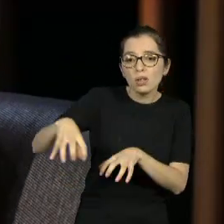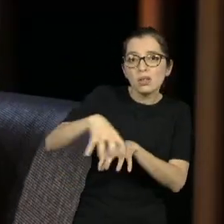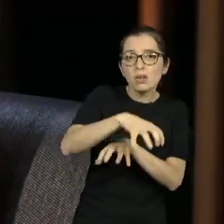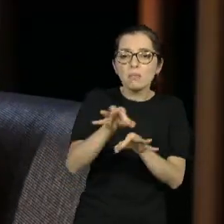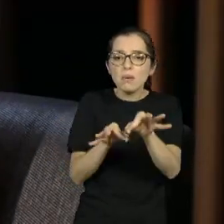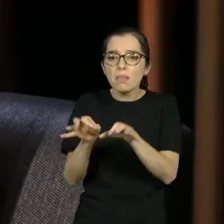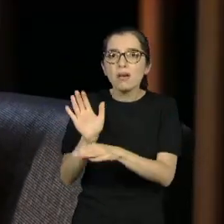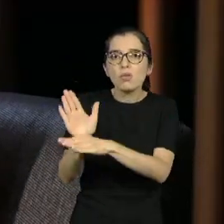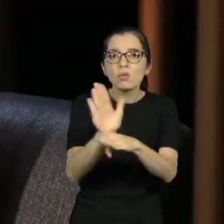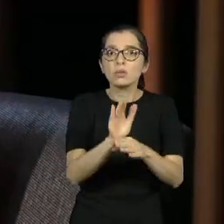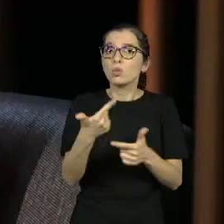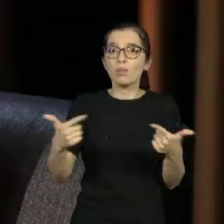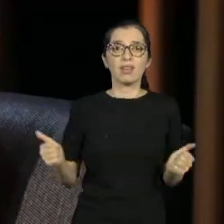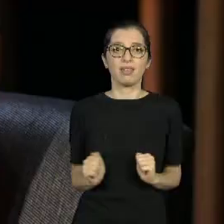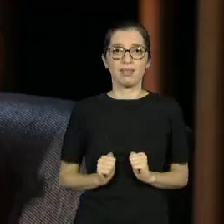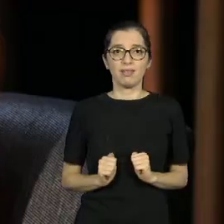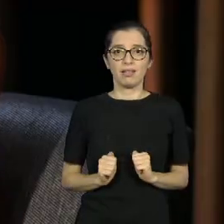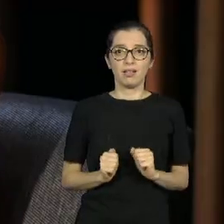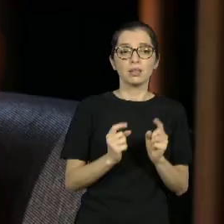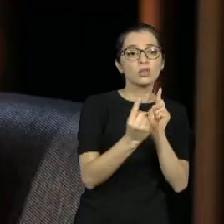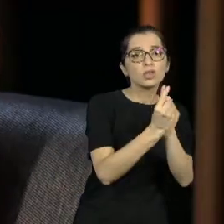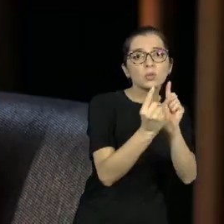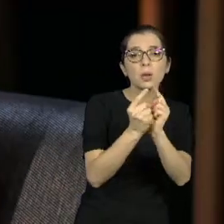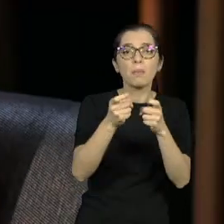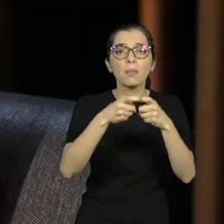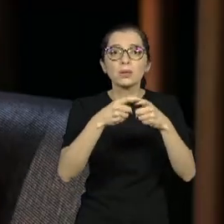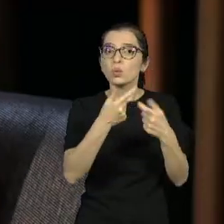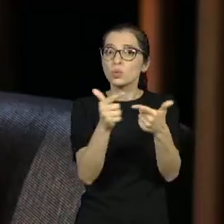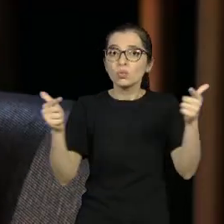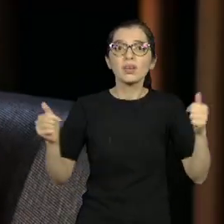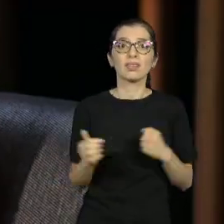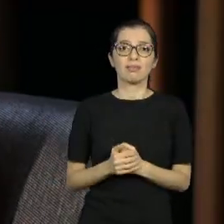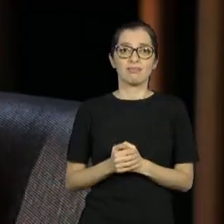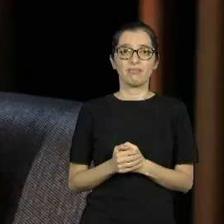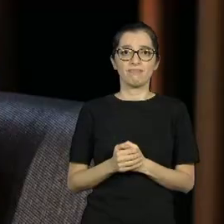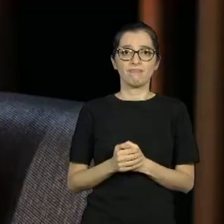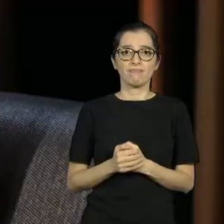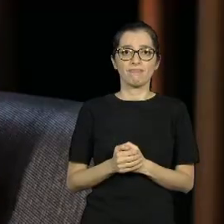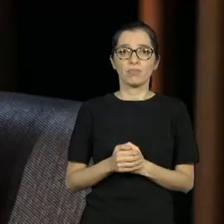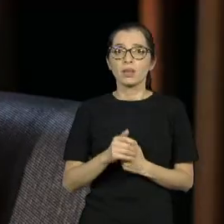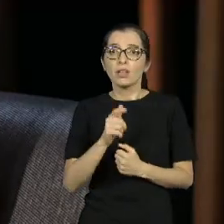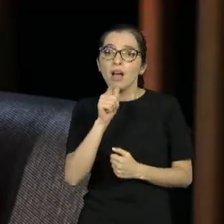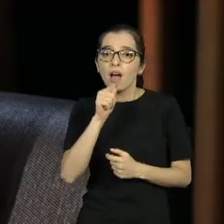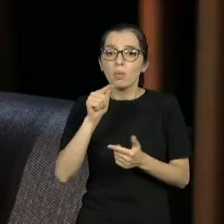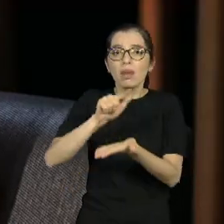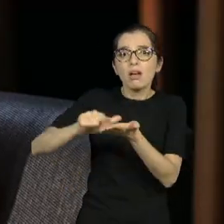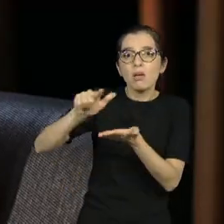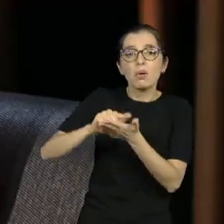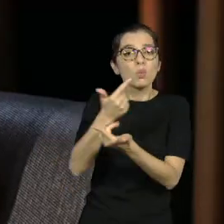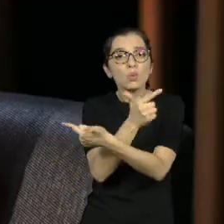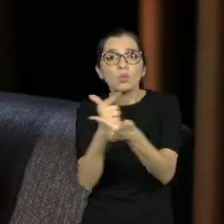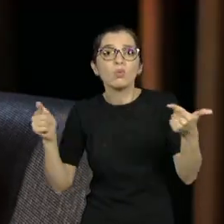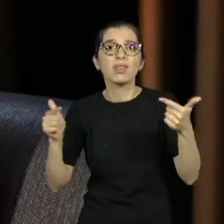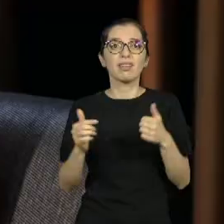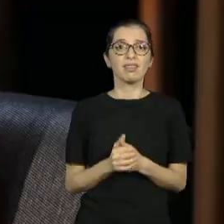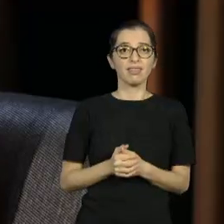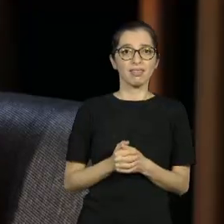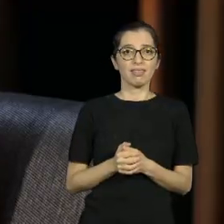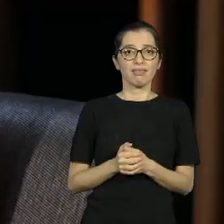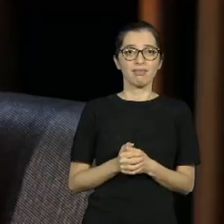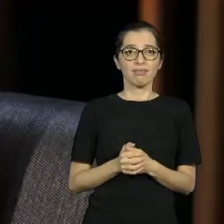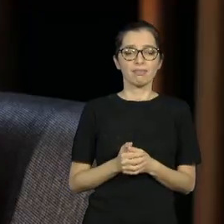menos acesso a uma medicina de prevenção têm menos acesso à água potável nós sabemos